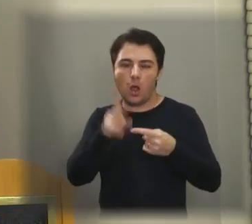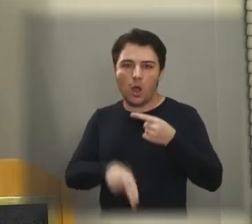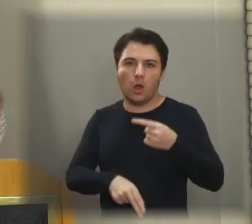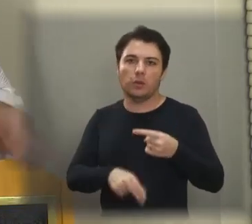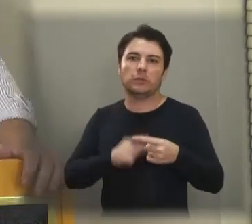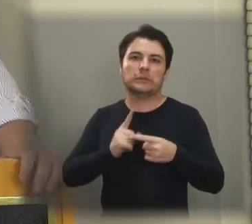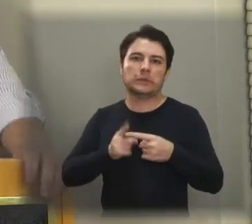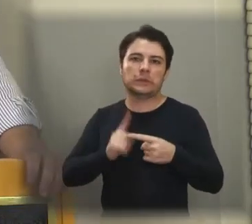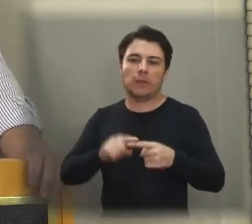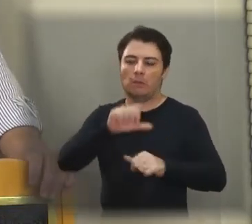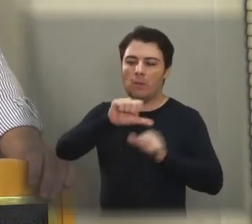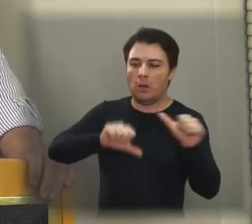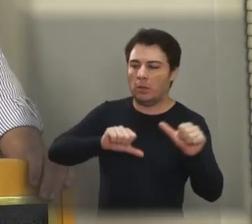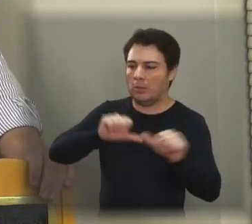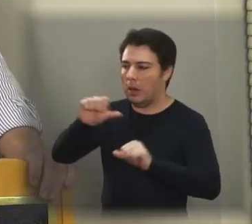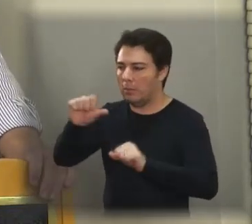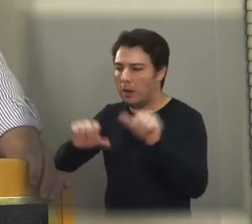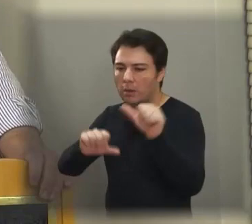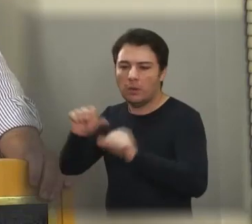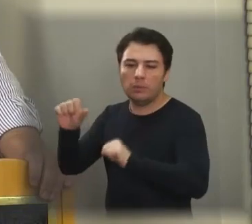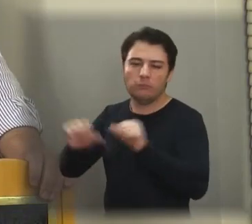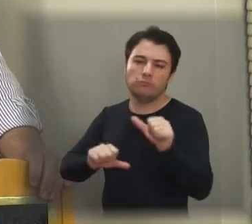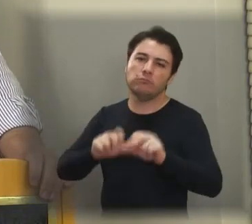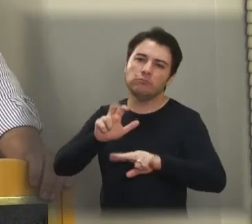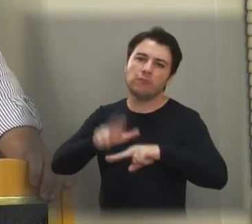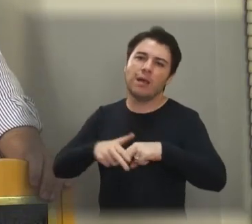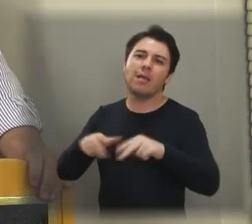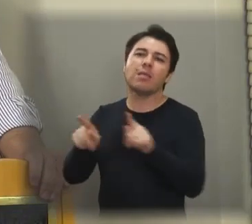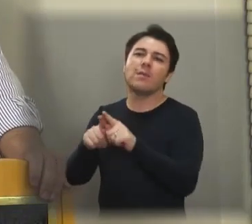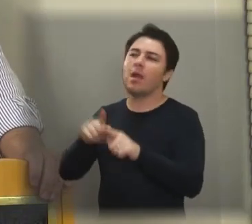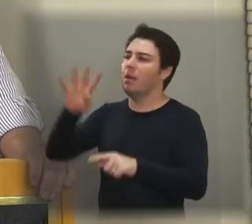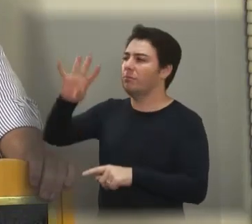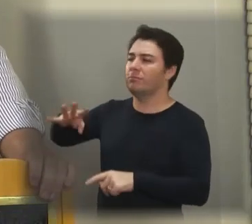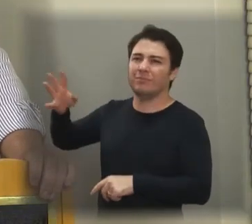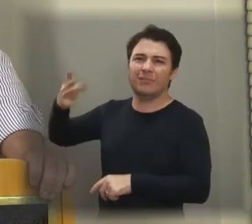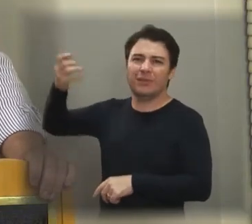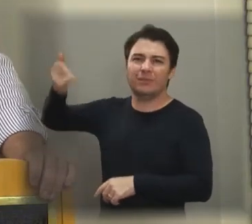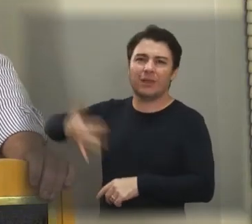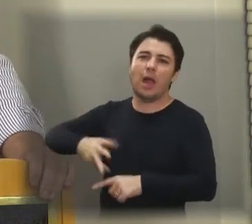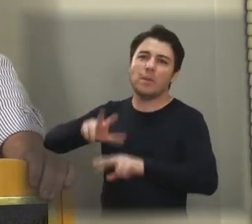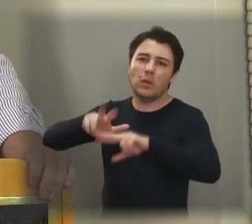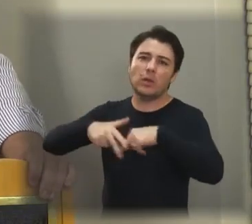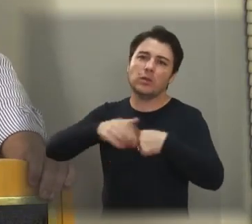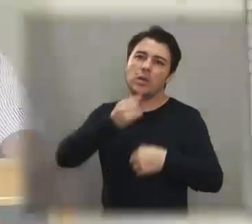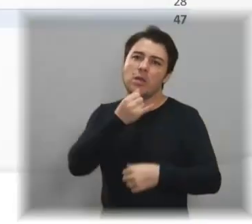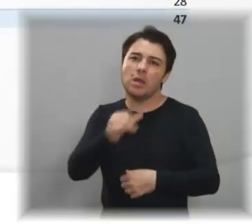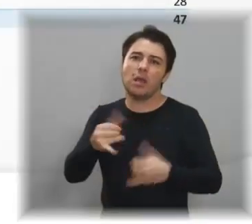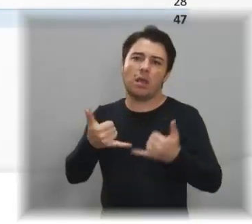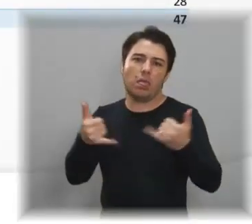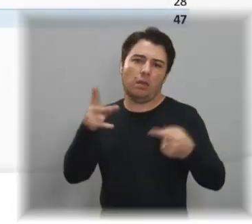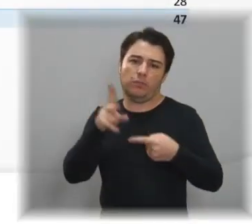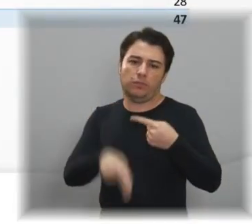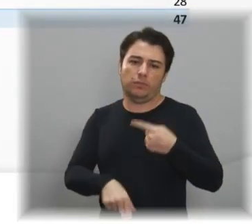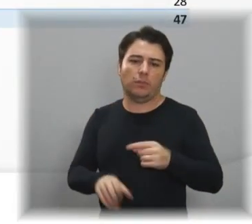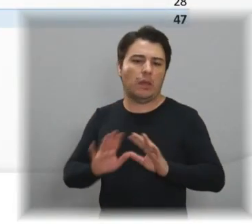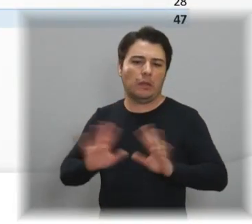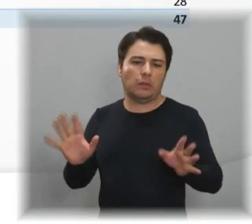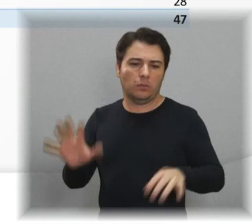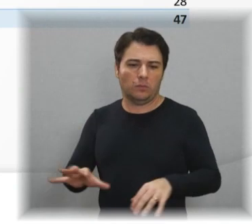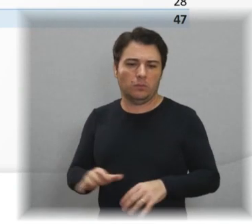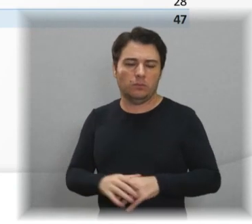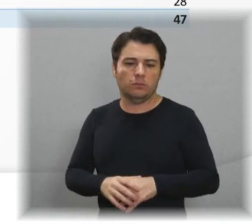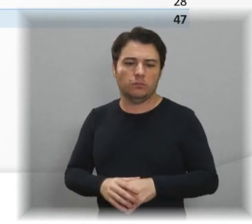manobra e interrupções também causado sair preços fatores que nós trouxemos aqui pode passar eu acho que apresentação era essa